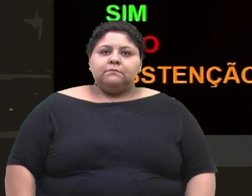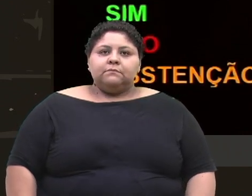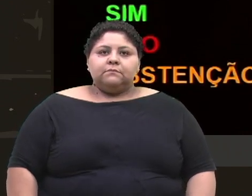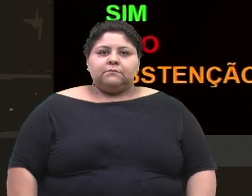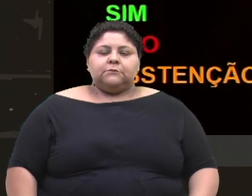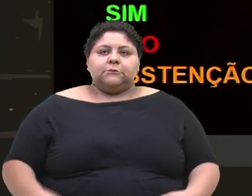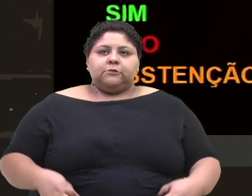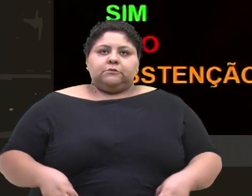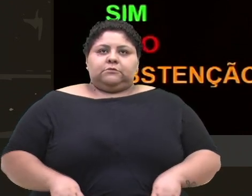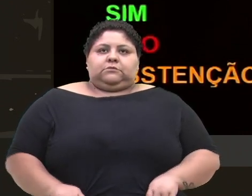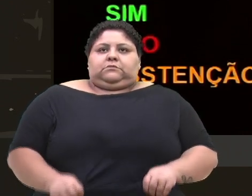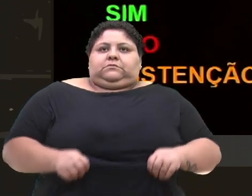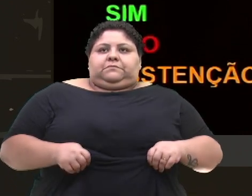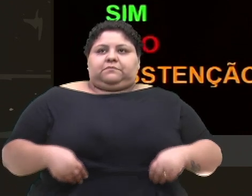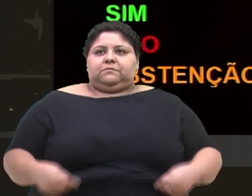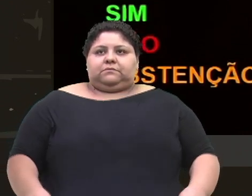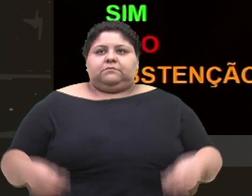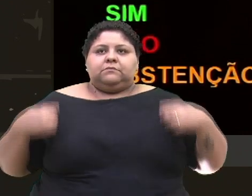Rose vota sim.